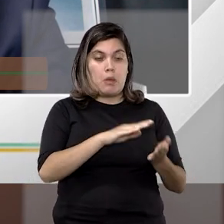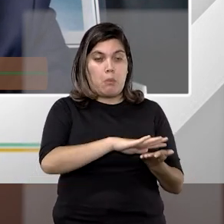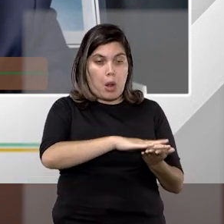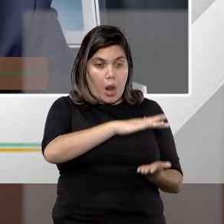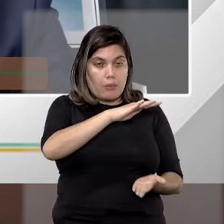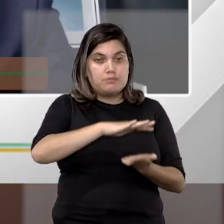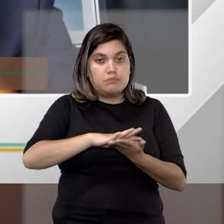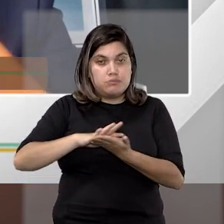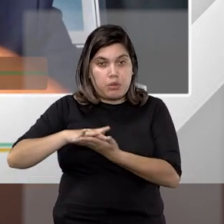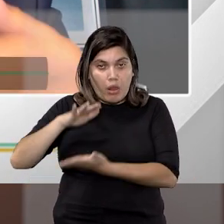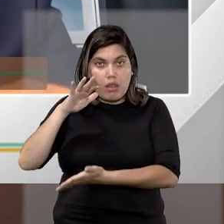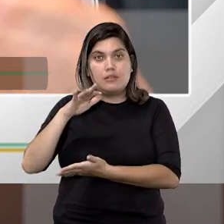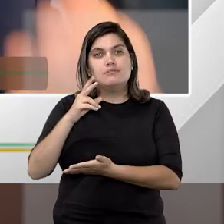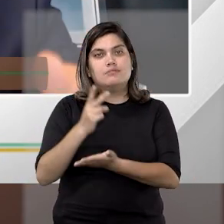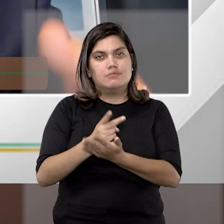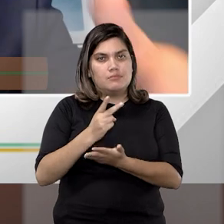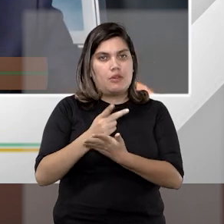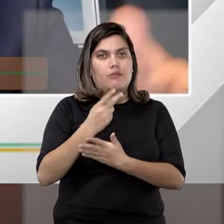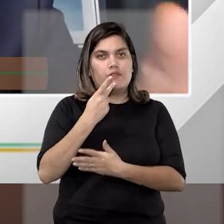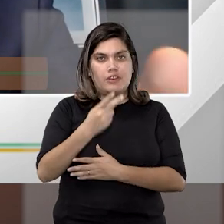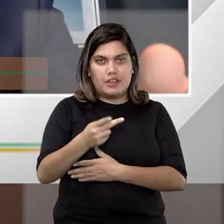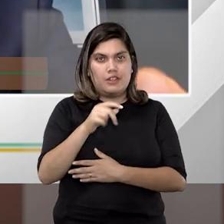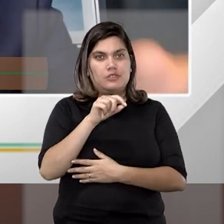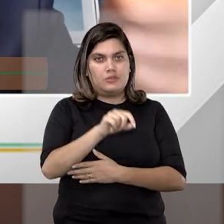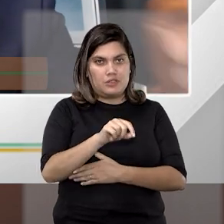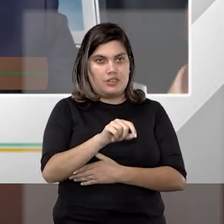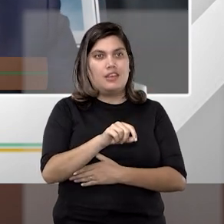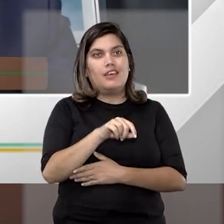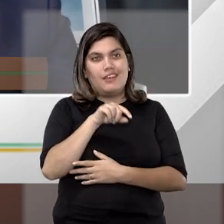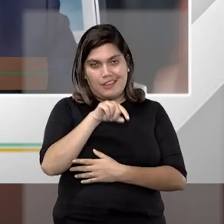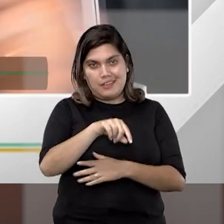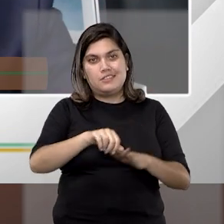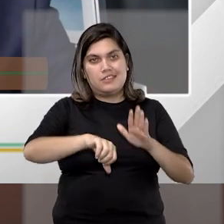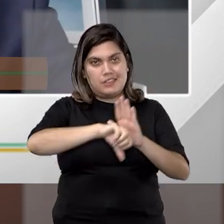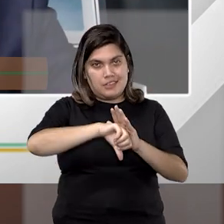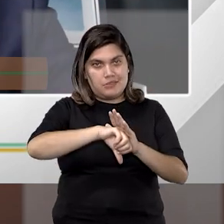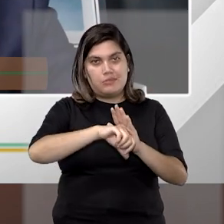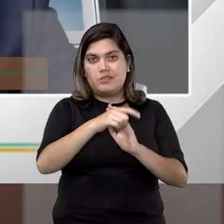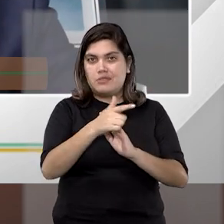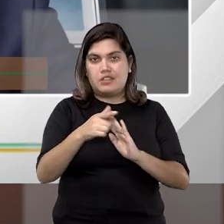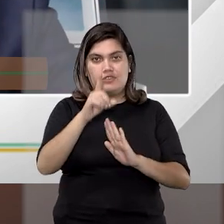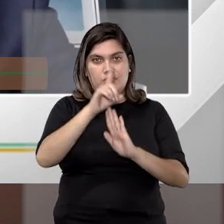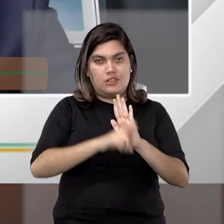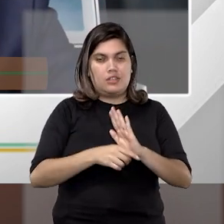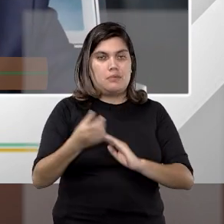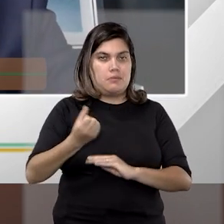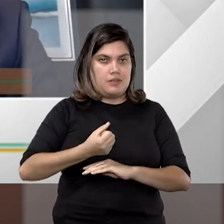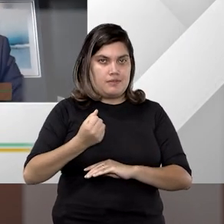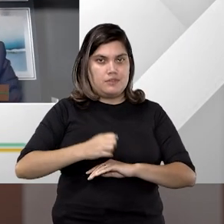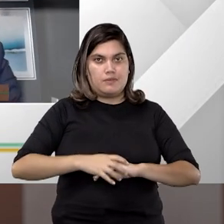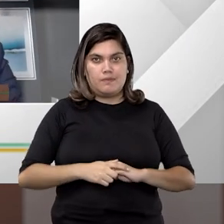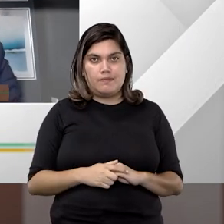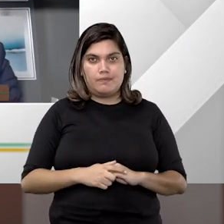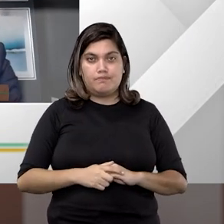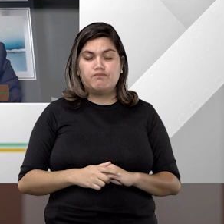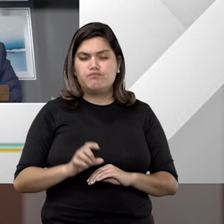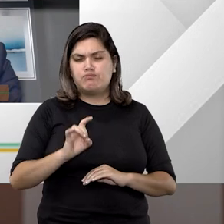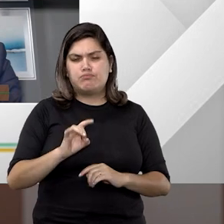duas e gigantesco mesmo tendo leis que dizem que esse crime não tem direito a benefícios e